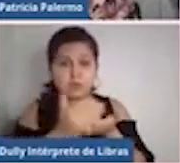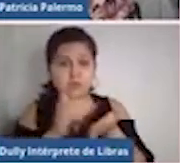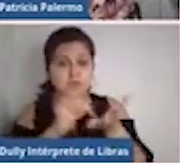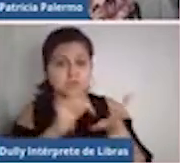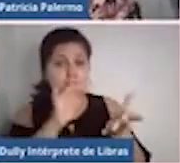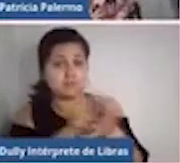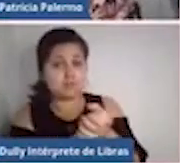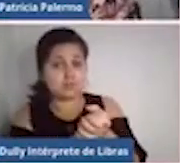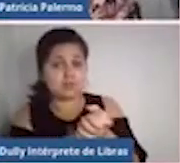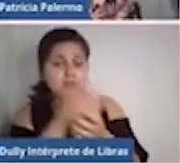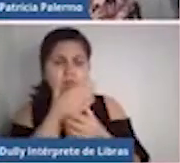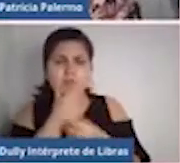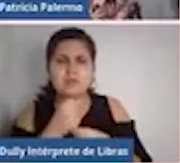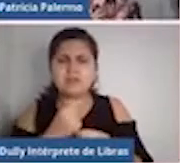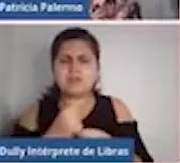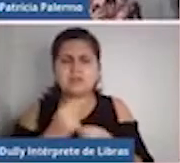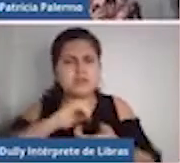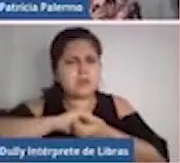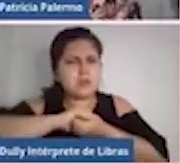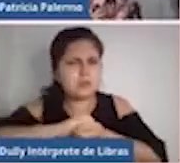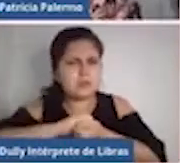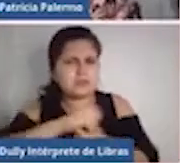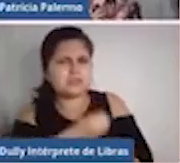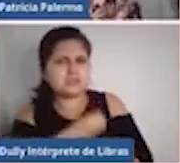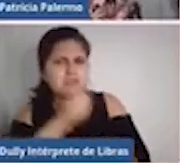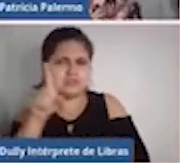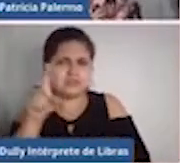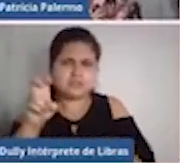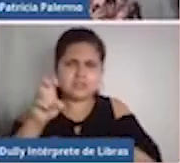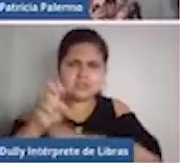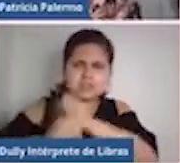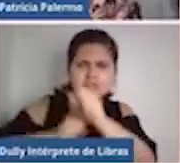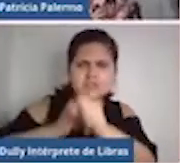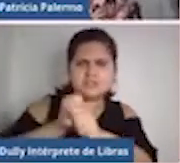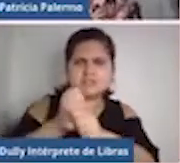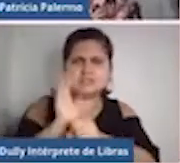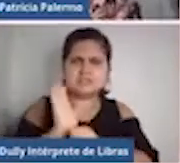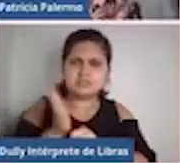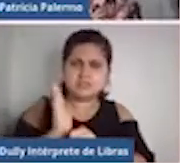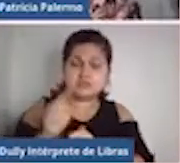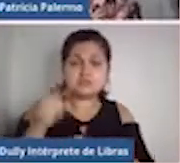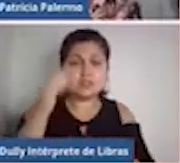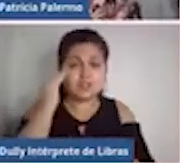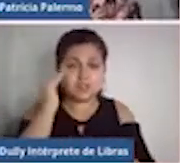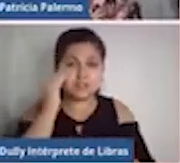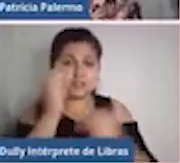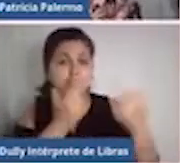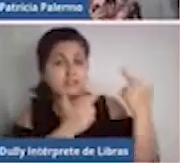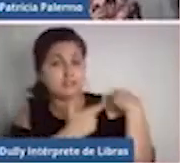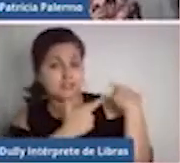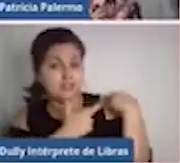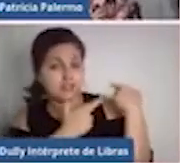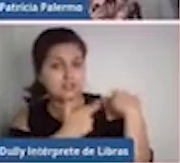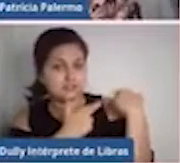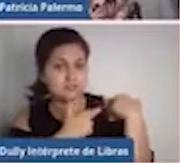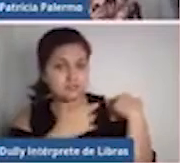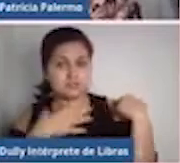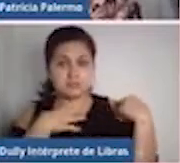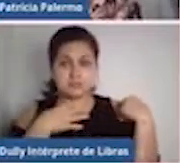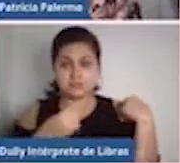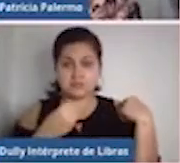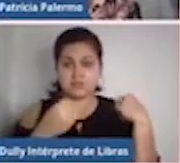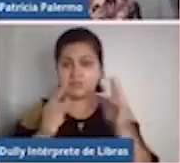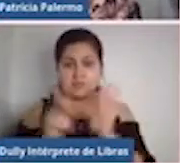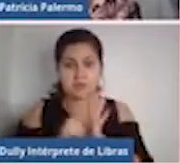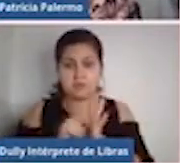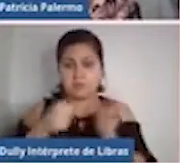marido, que é meu parceiro de vida há 15 anos, e ele entende que a responsabilidade dos filhos não